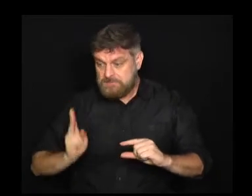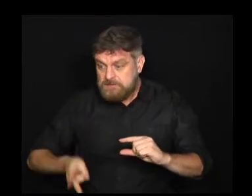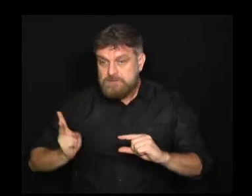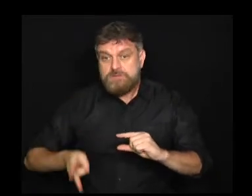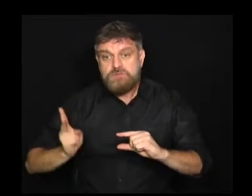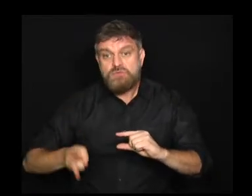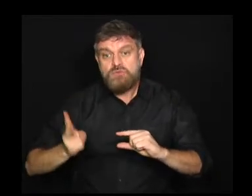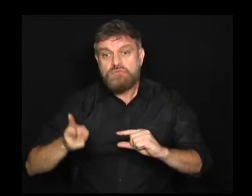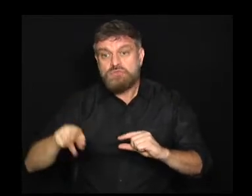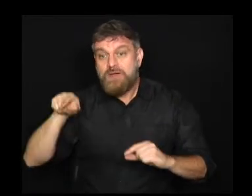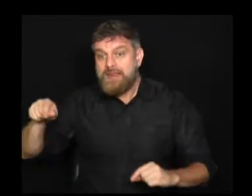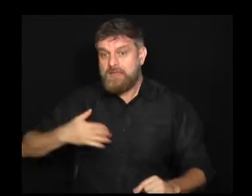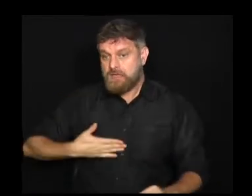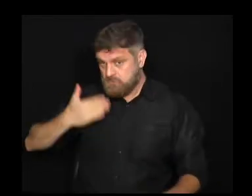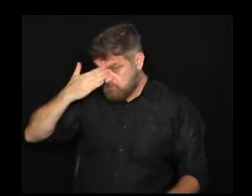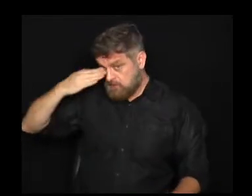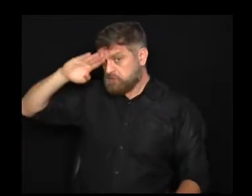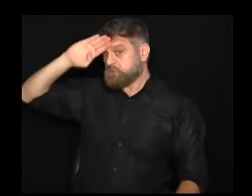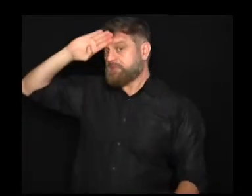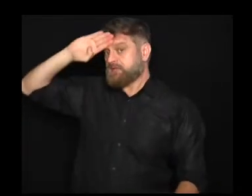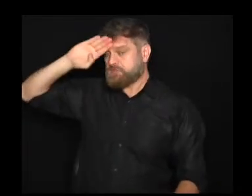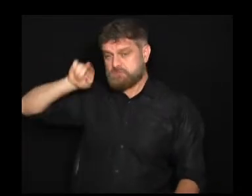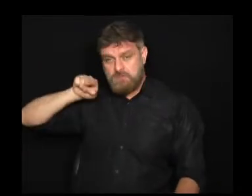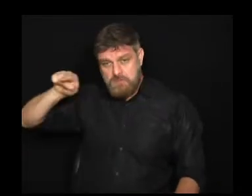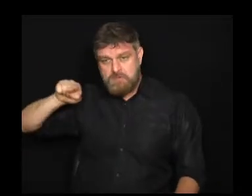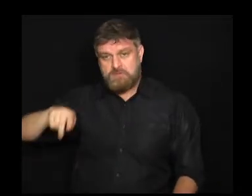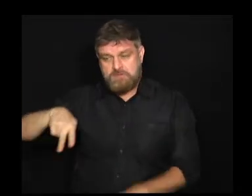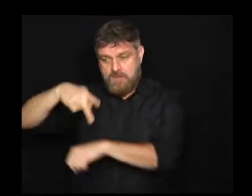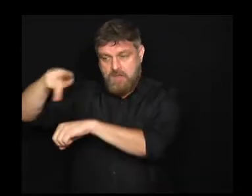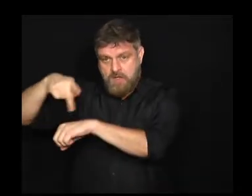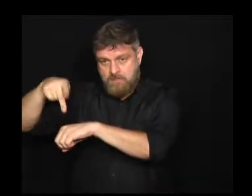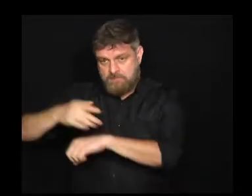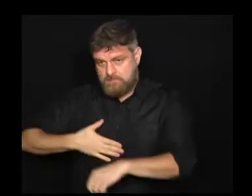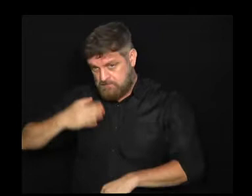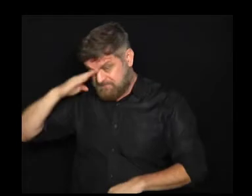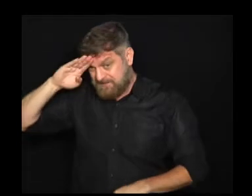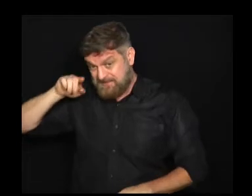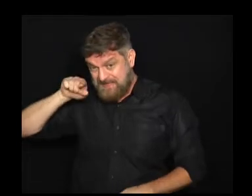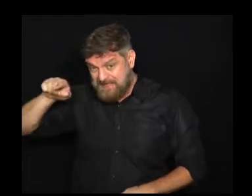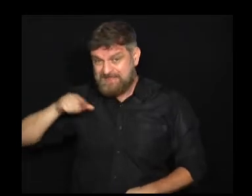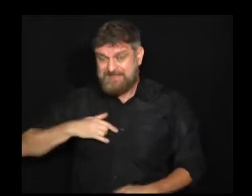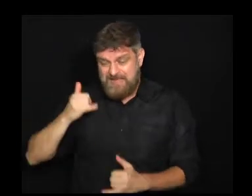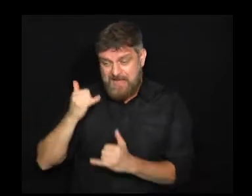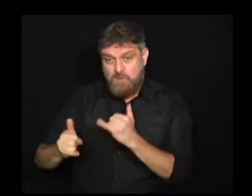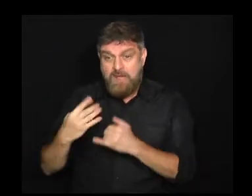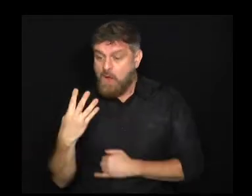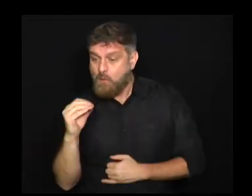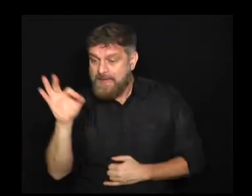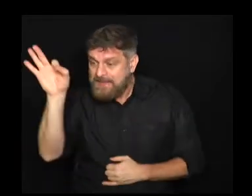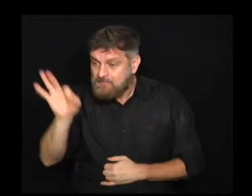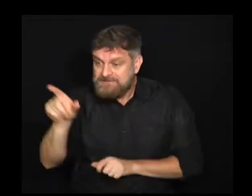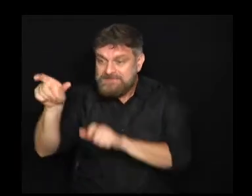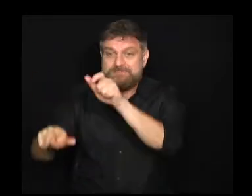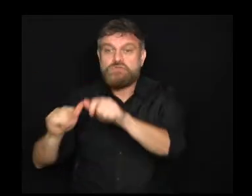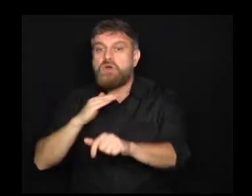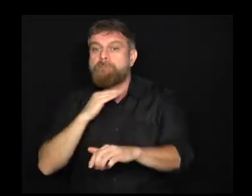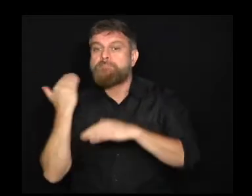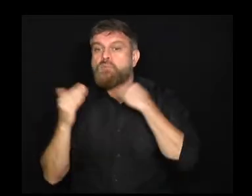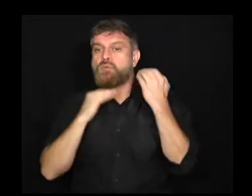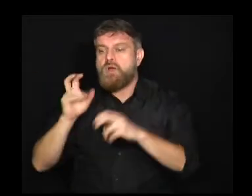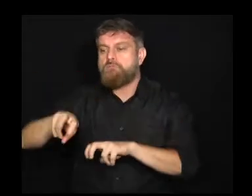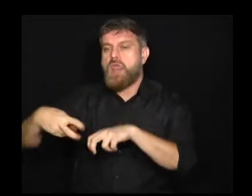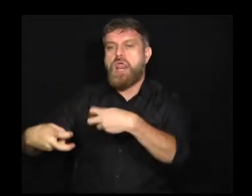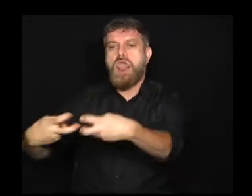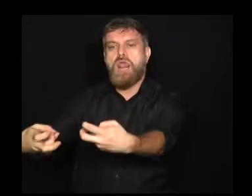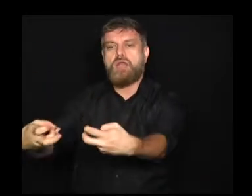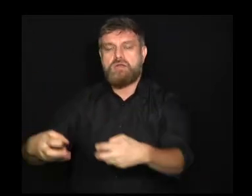ocorrendo no Oriente Médio. Bem grave, uma letalidade próxima de 40%. Bom,